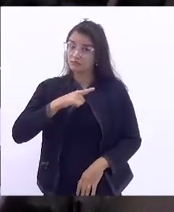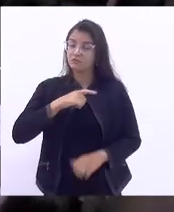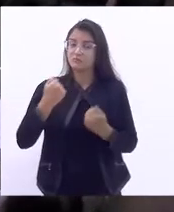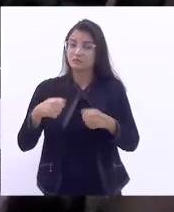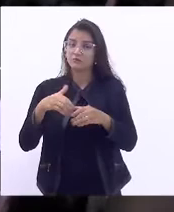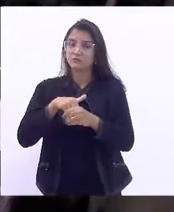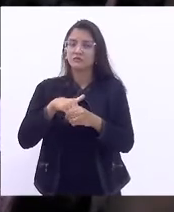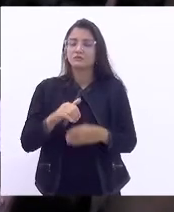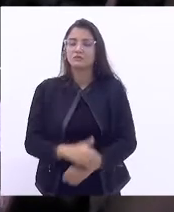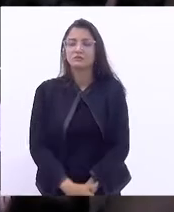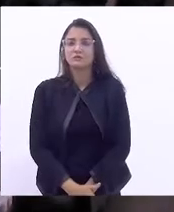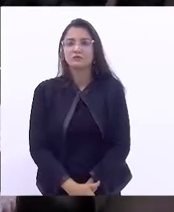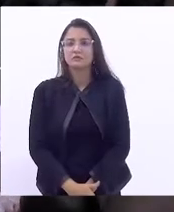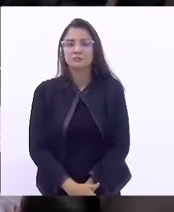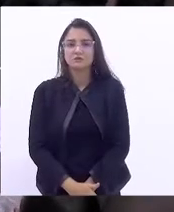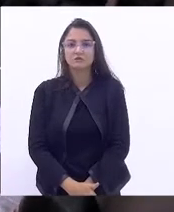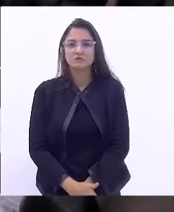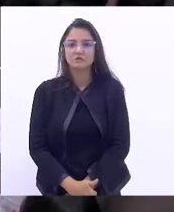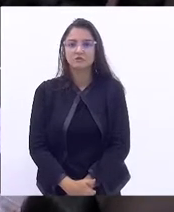Deputada